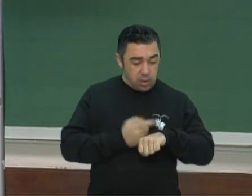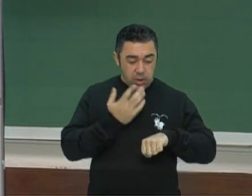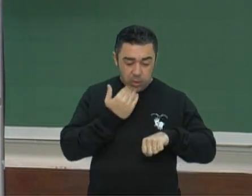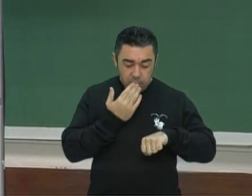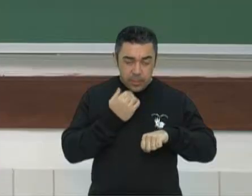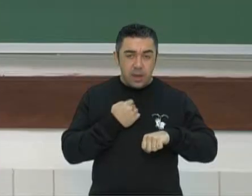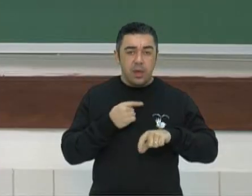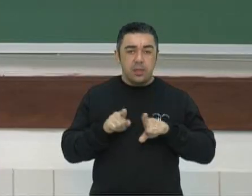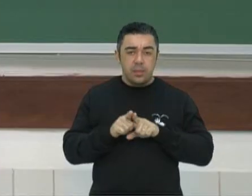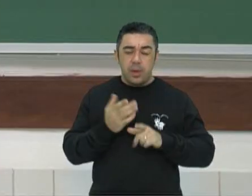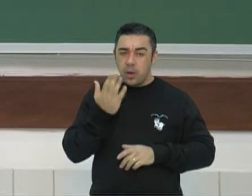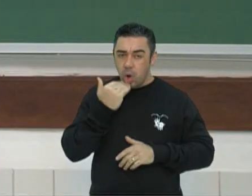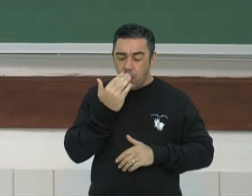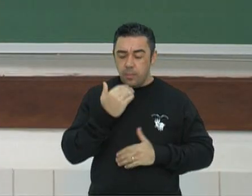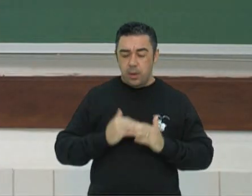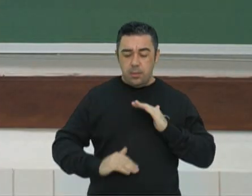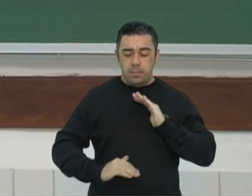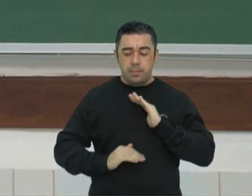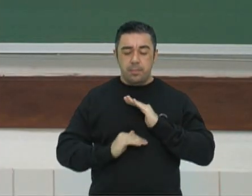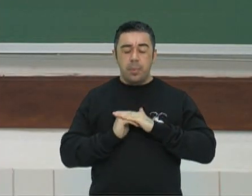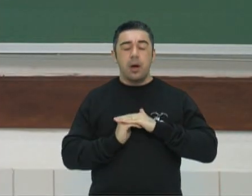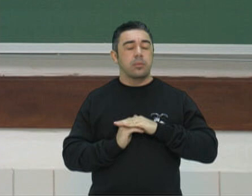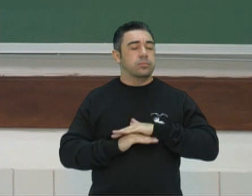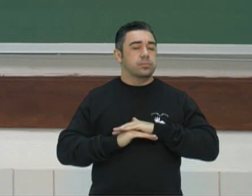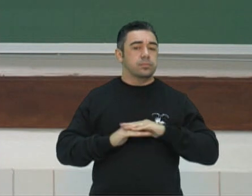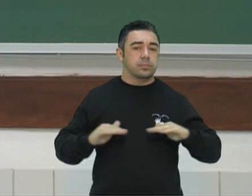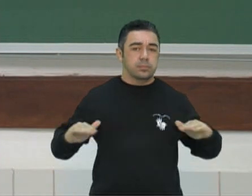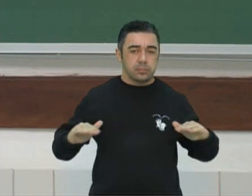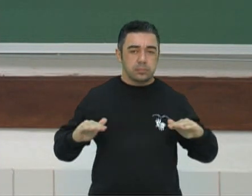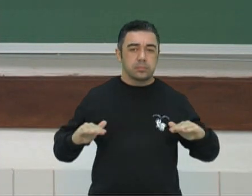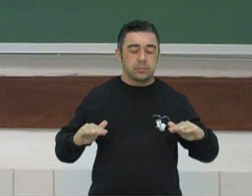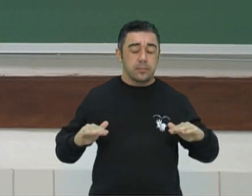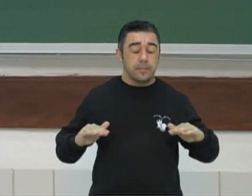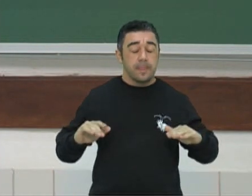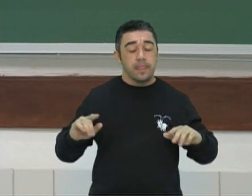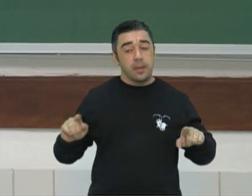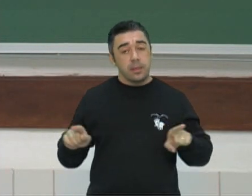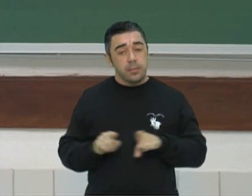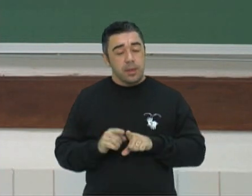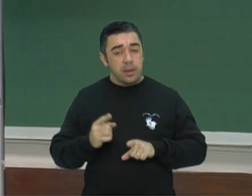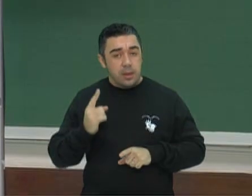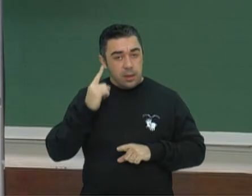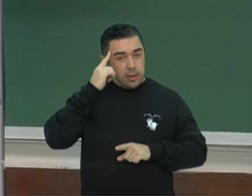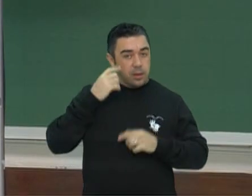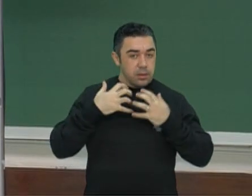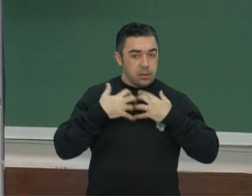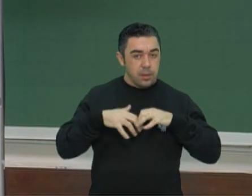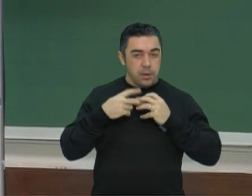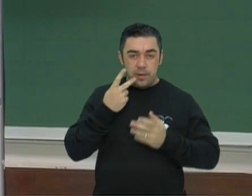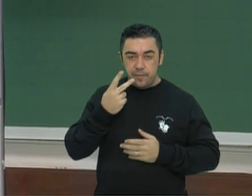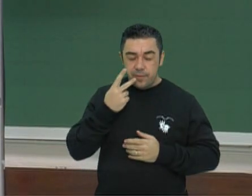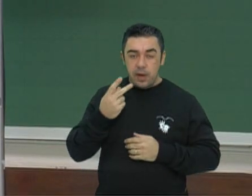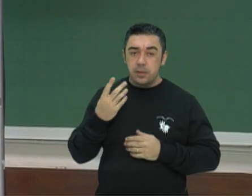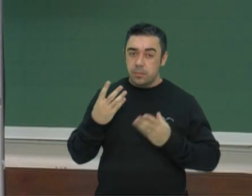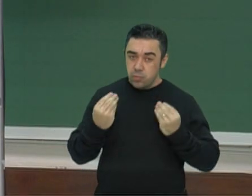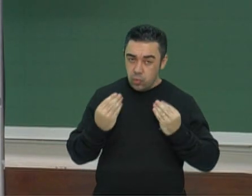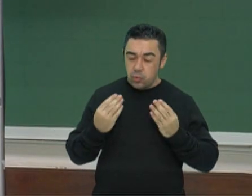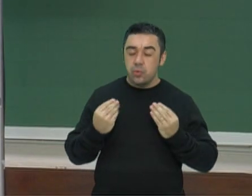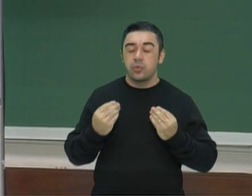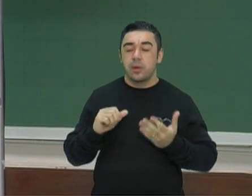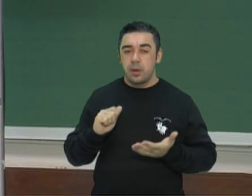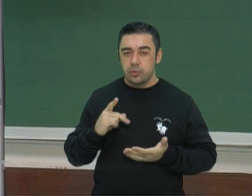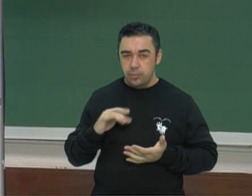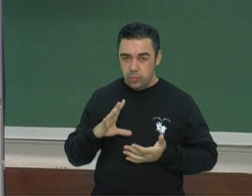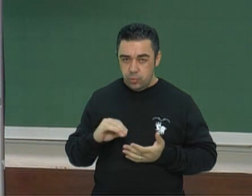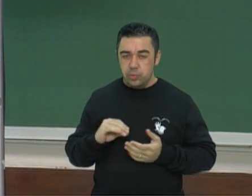à saciedade, quando é aquela, quando você está satisfeito. Né? Ela avisa o cérebro sobre a presença de tecido adiposo excessivo, levando